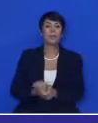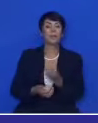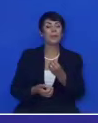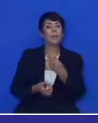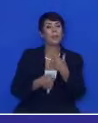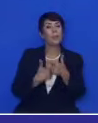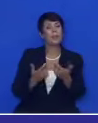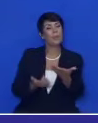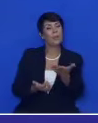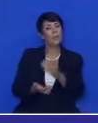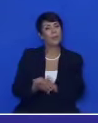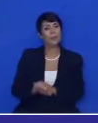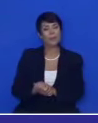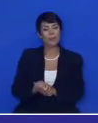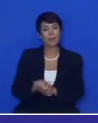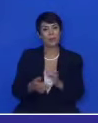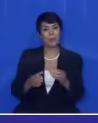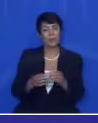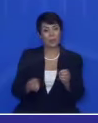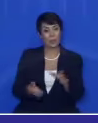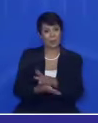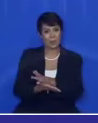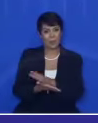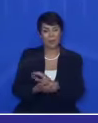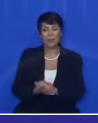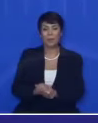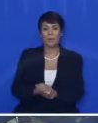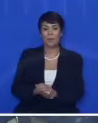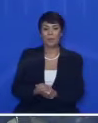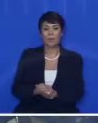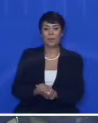Boa sorte para você que apostou. Vamos começar, bolas posicionadas.